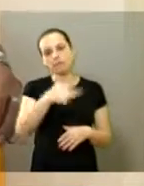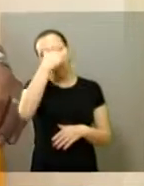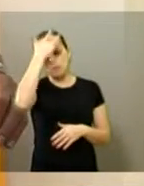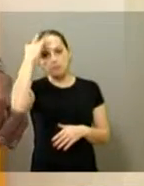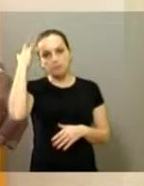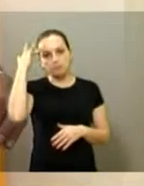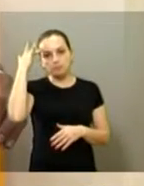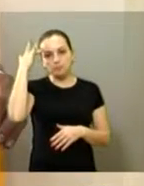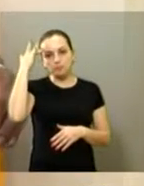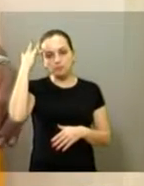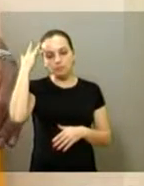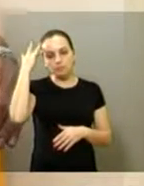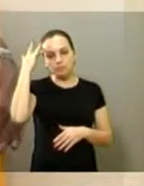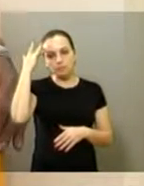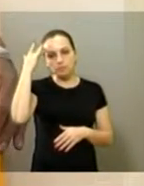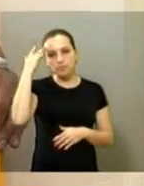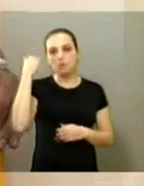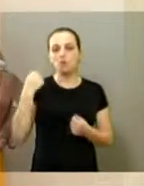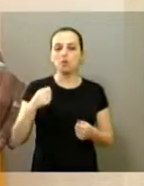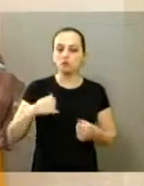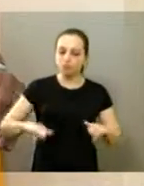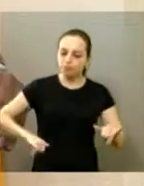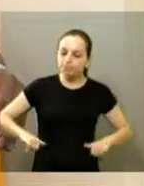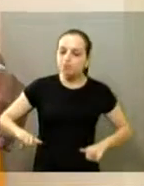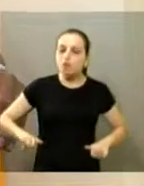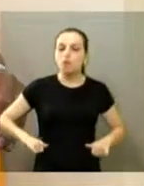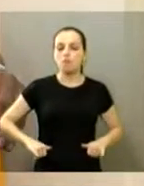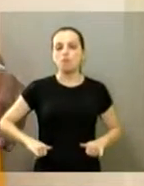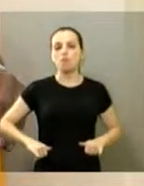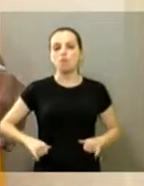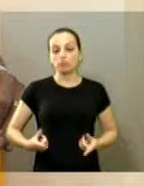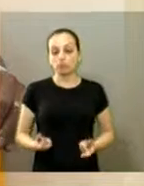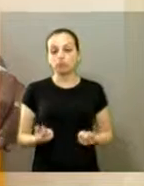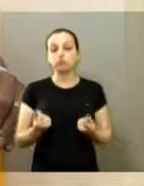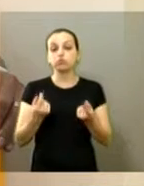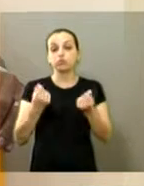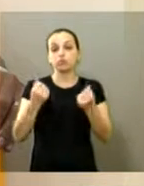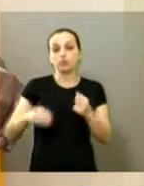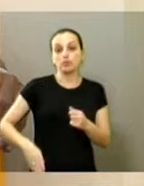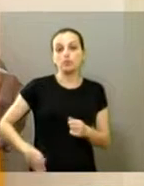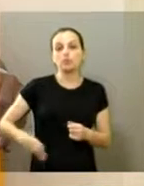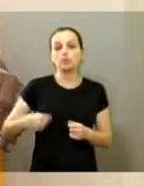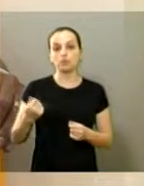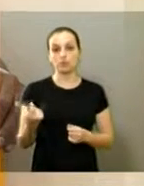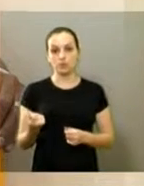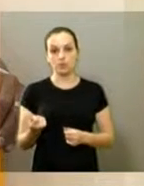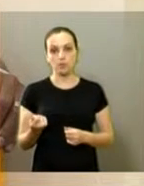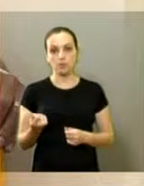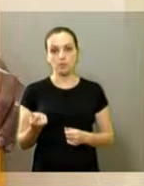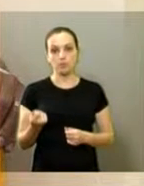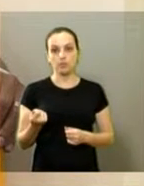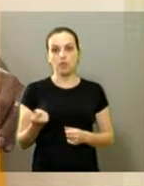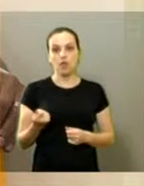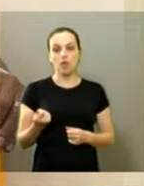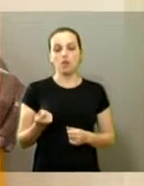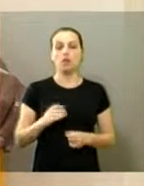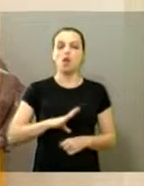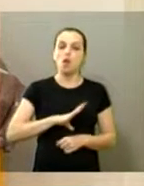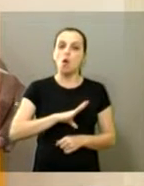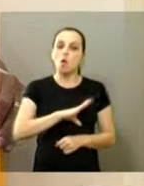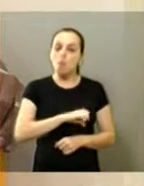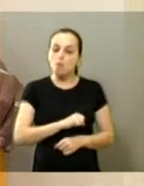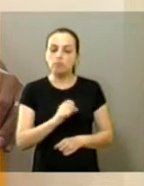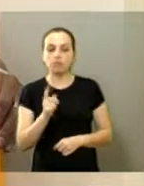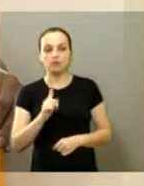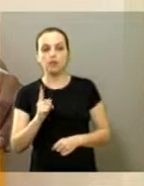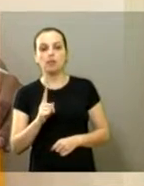William, como você disse, tem que sofrer no bolso. Já disse uma vez e volto a repetir, se não é pelo amor, tem que ser pela dor,